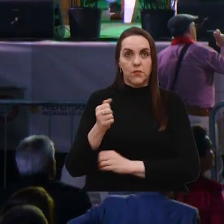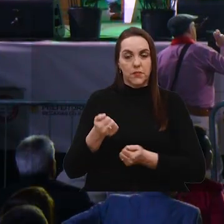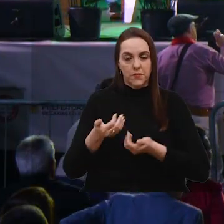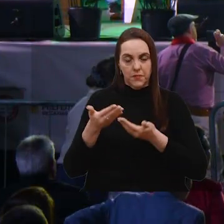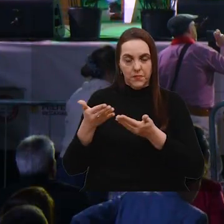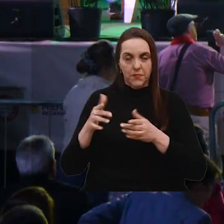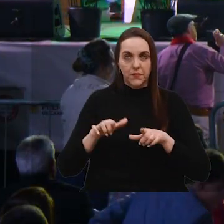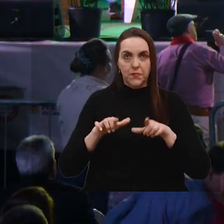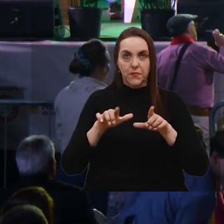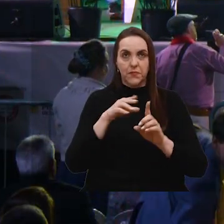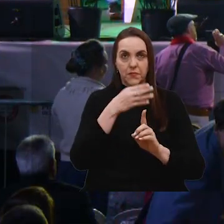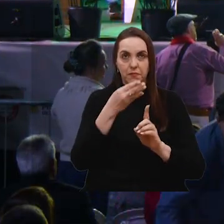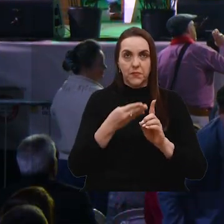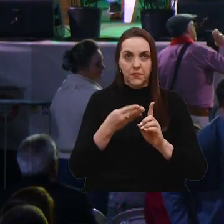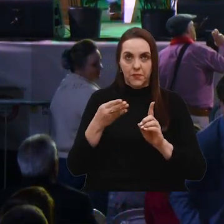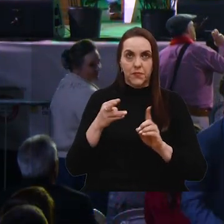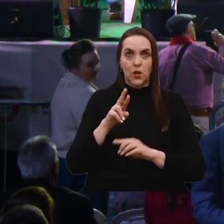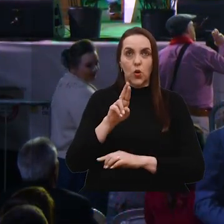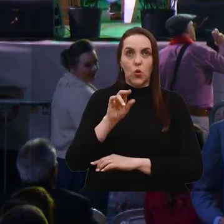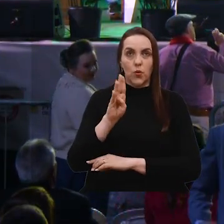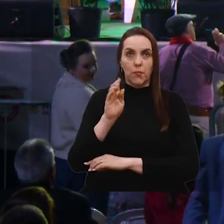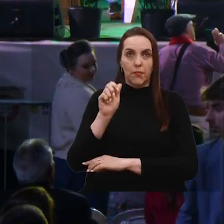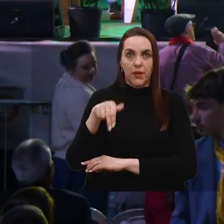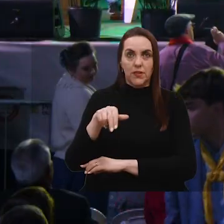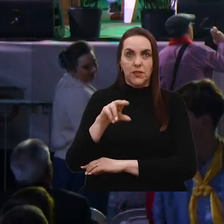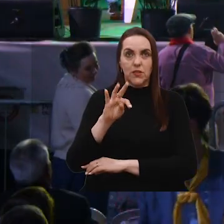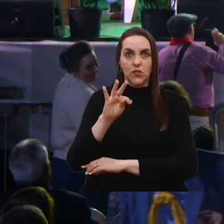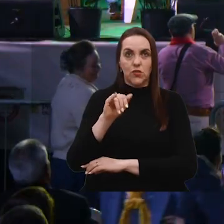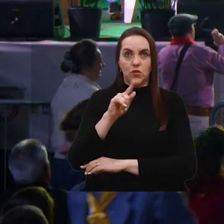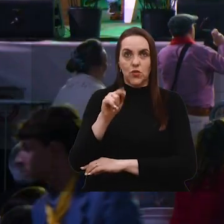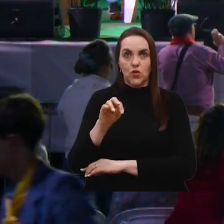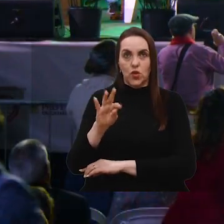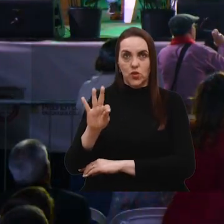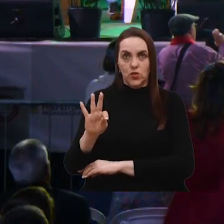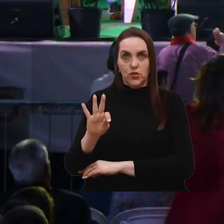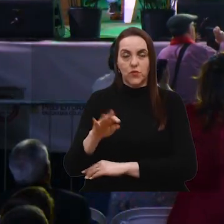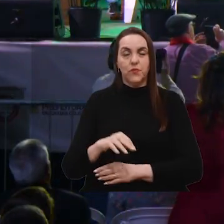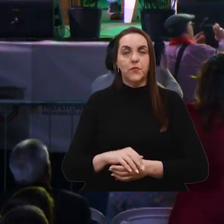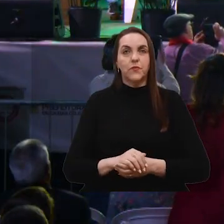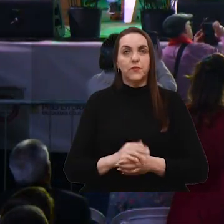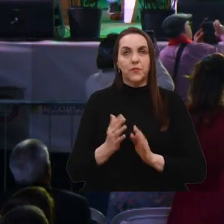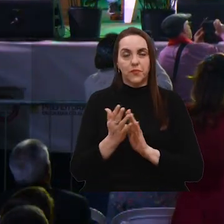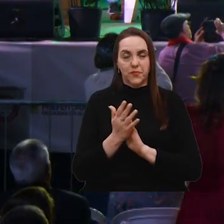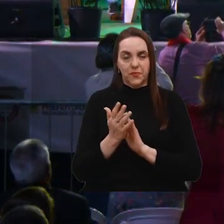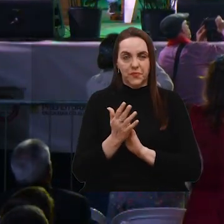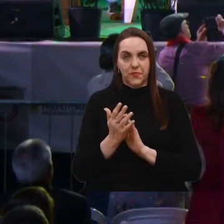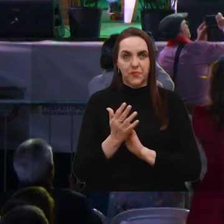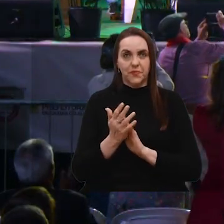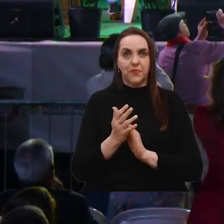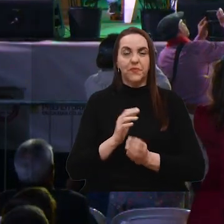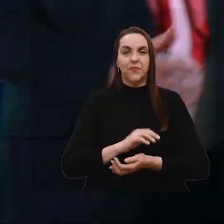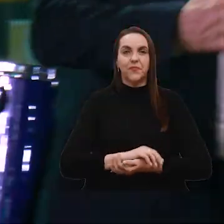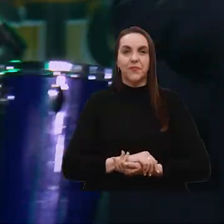para fazer a entrega da comenda ao senhor Rubens Tizotti.